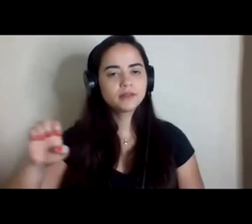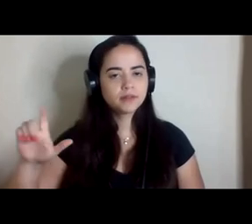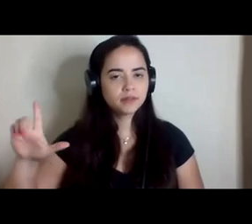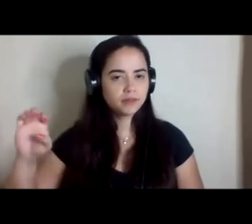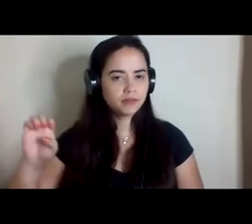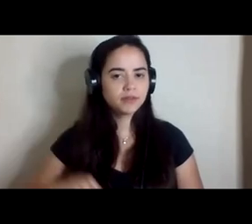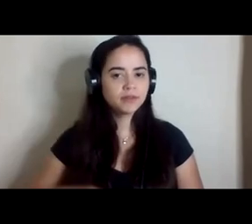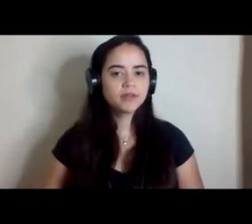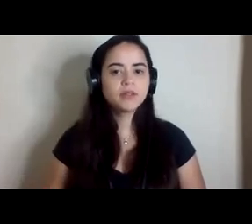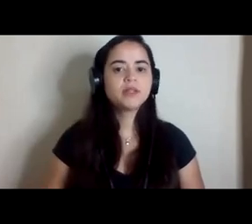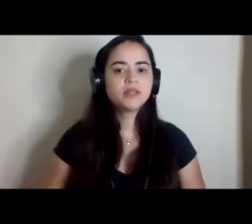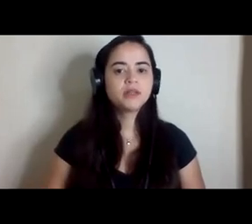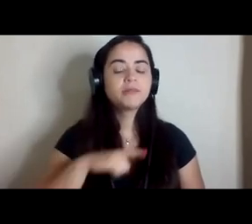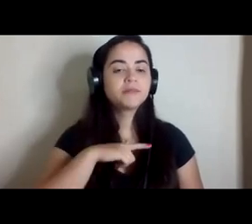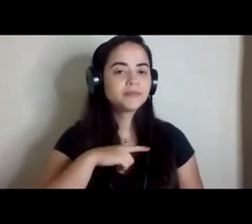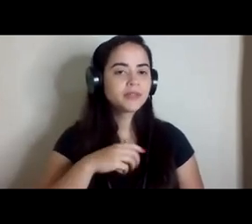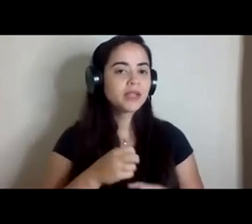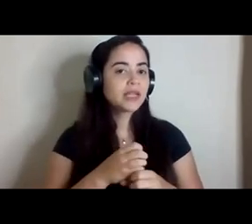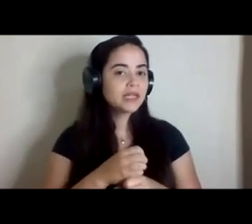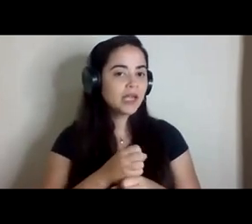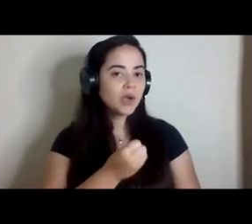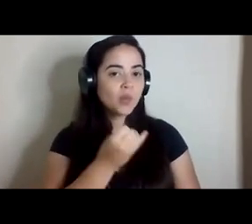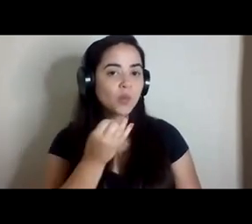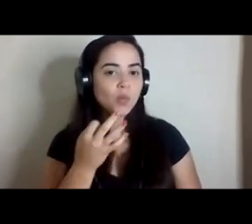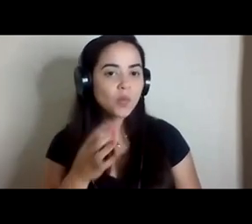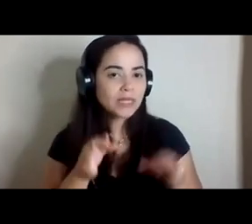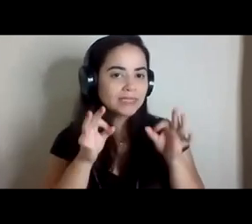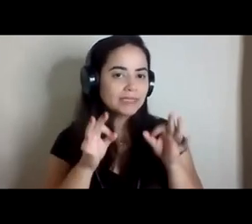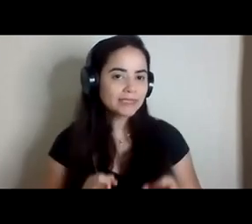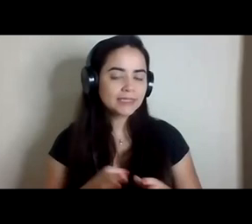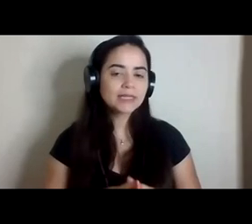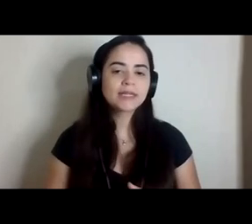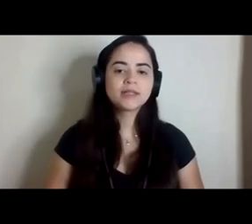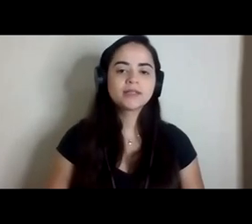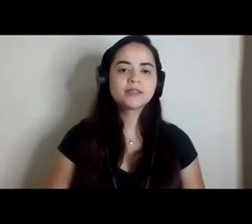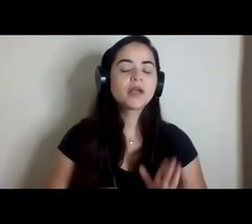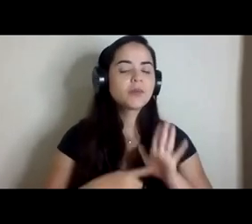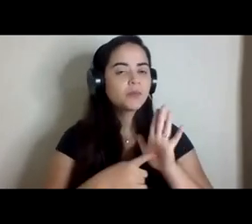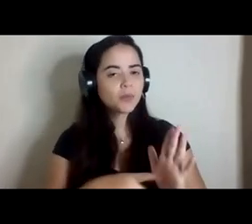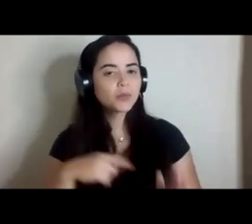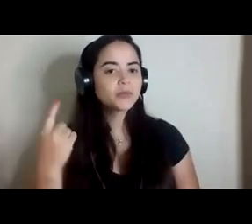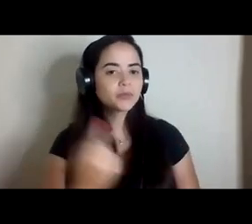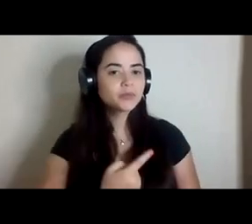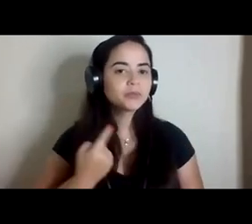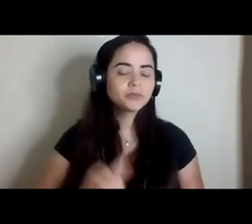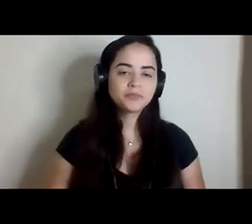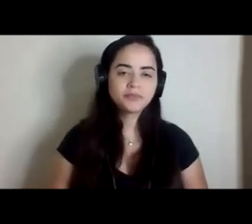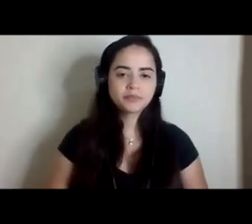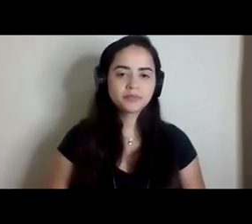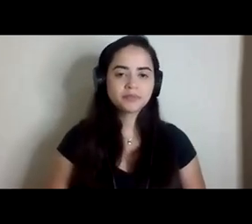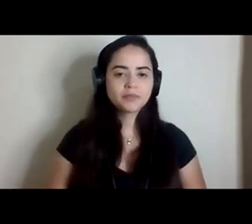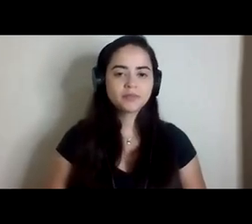números mais exatos, que a cada dia isso vai, parece que aumenta, né, e ela vai dar esse panorama todo para a gente, né. Eu